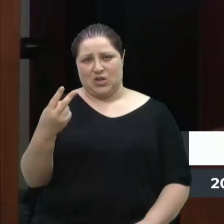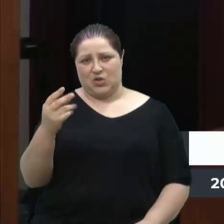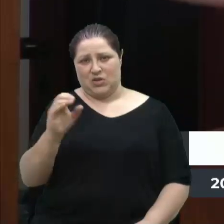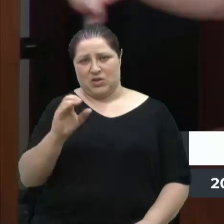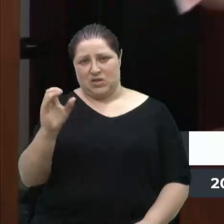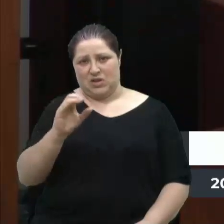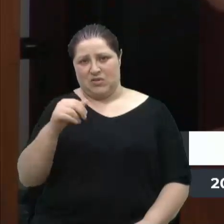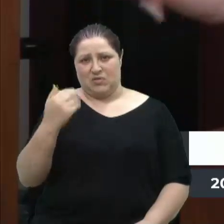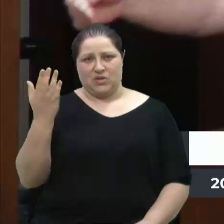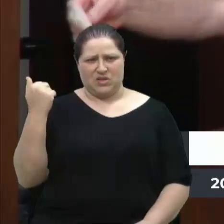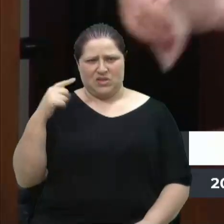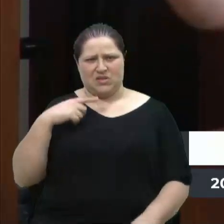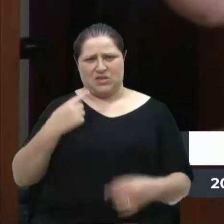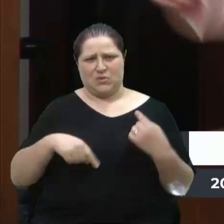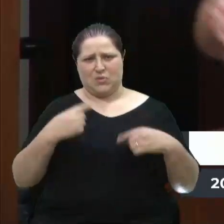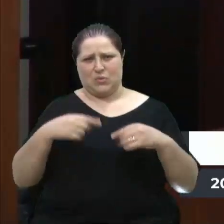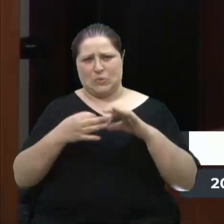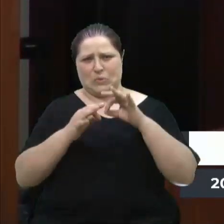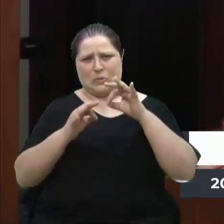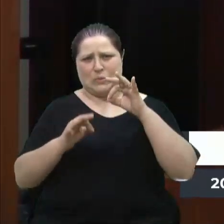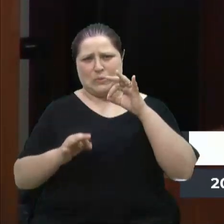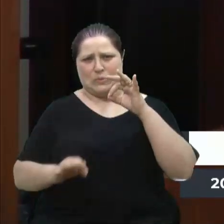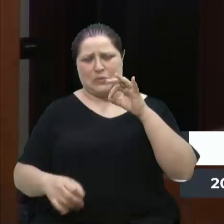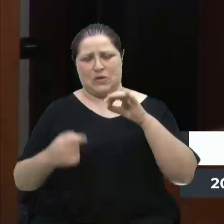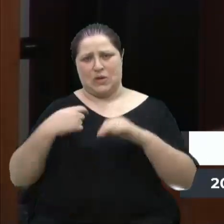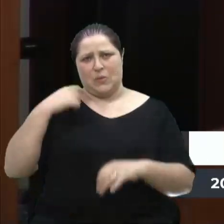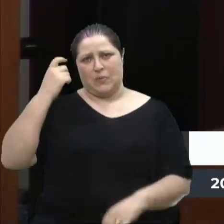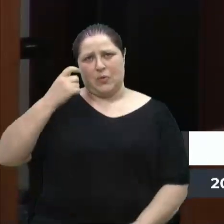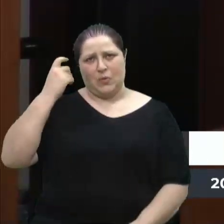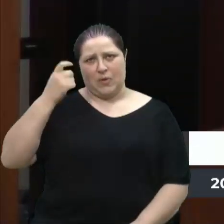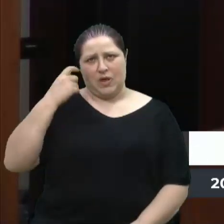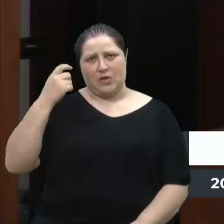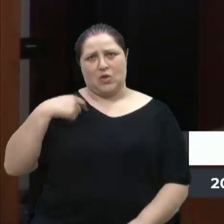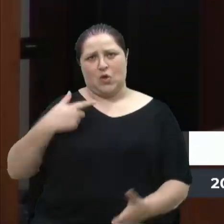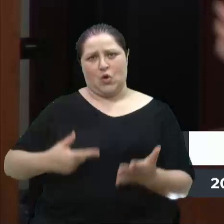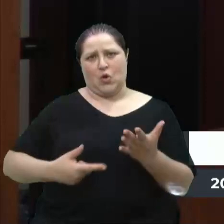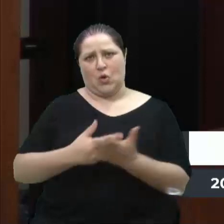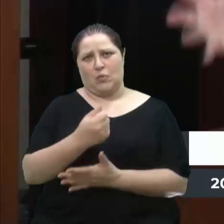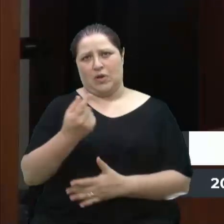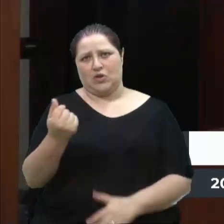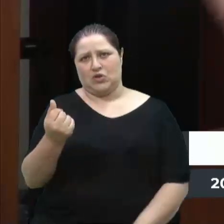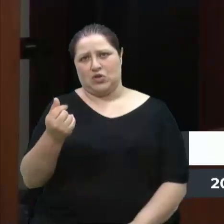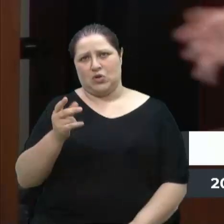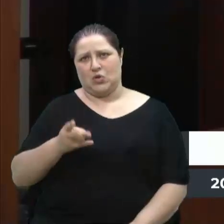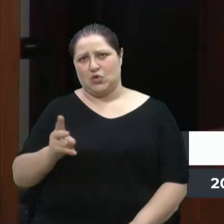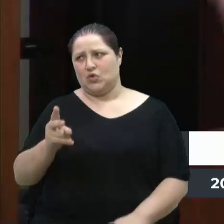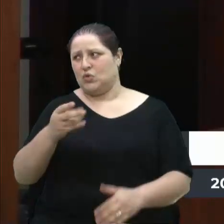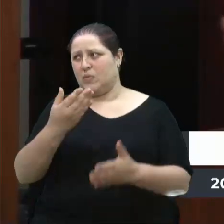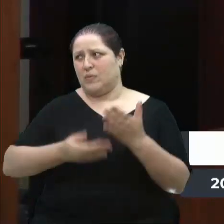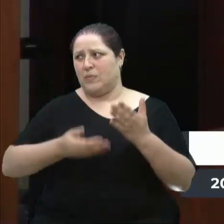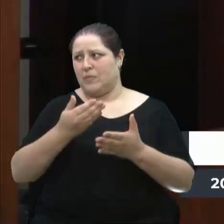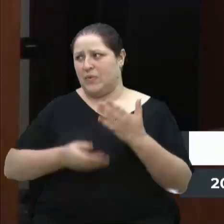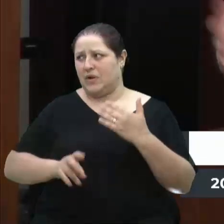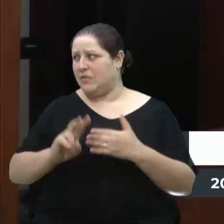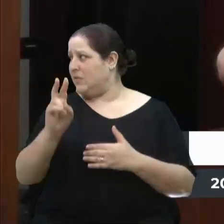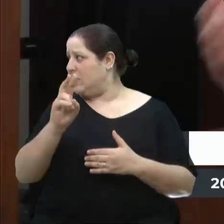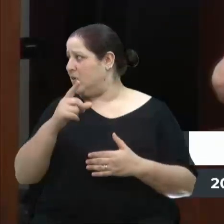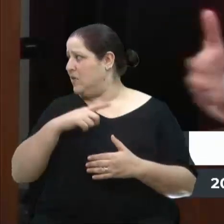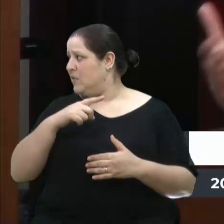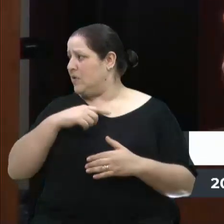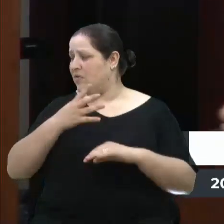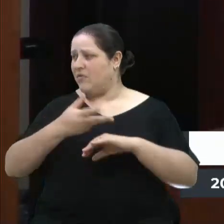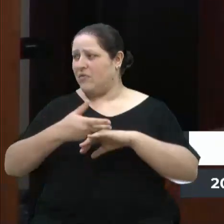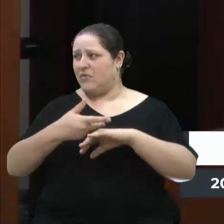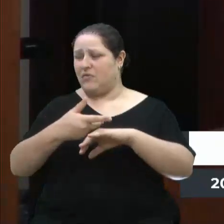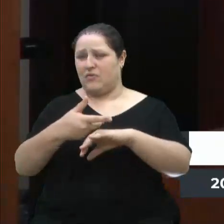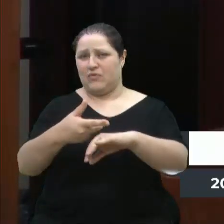numa discussão muito comprida, que antes eu estava preocupado, que comprei os pesos e eles continuavam desvalorizando, né? Tamanha a velocidade